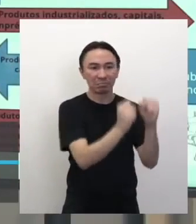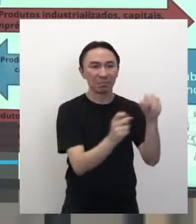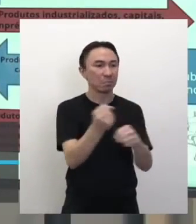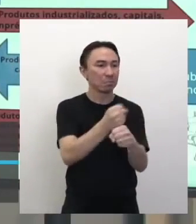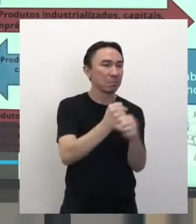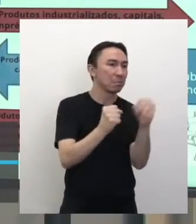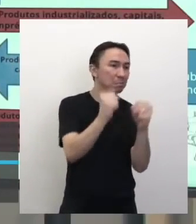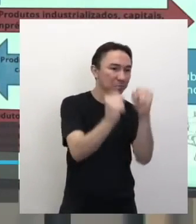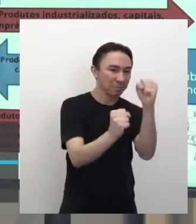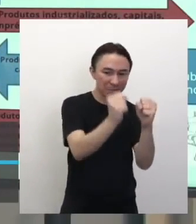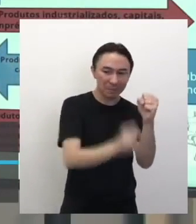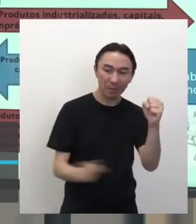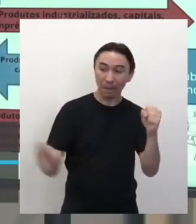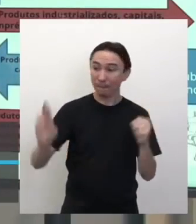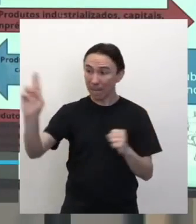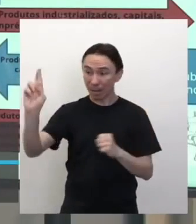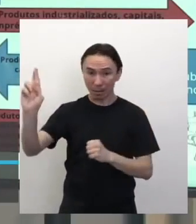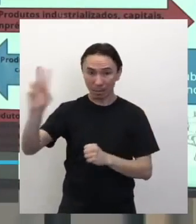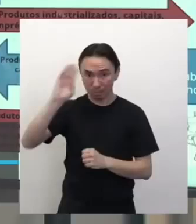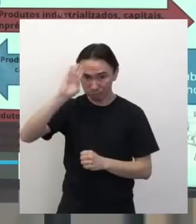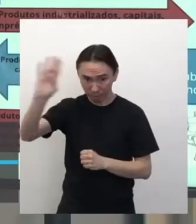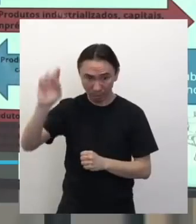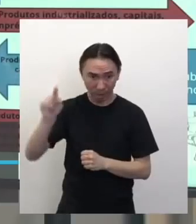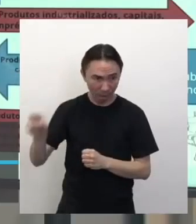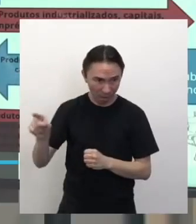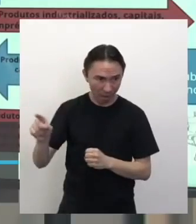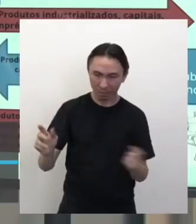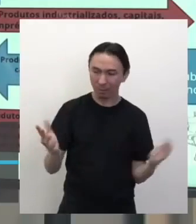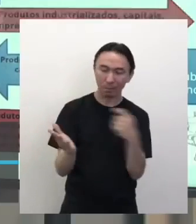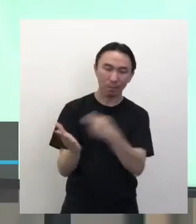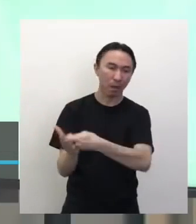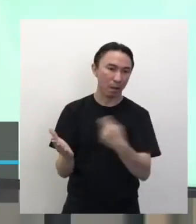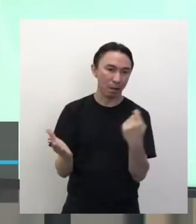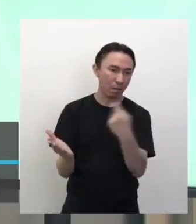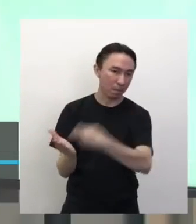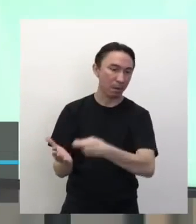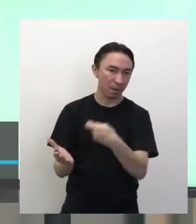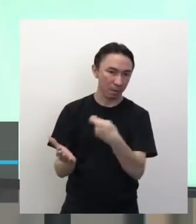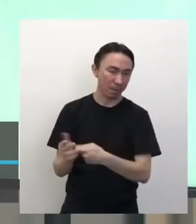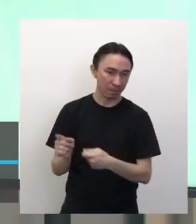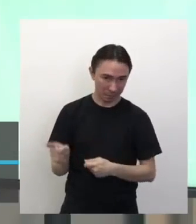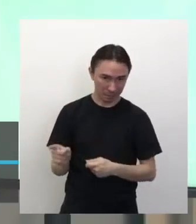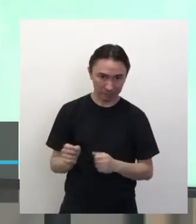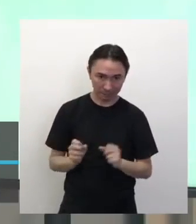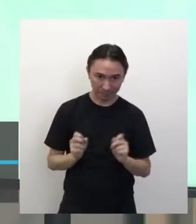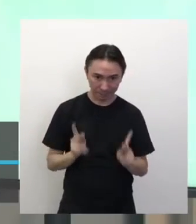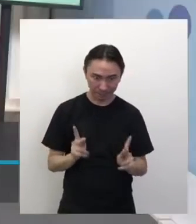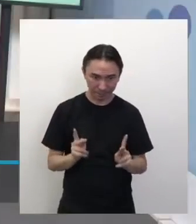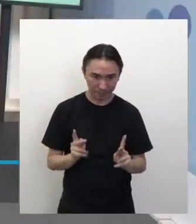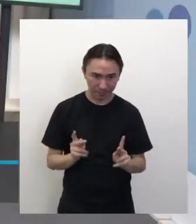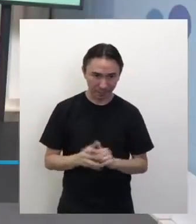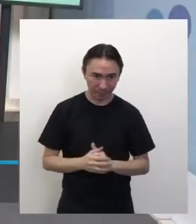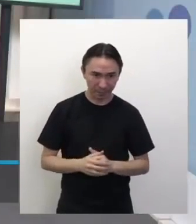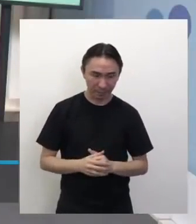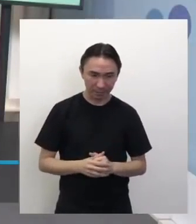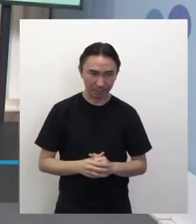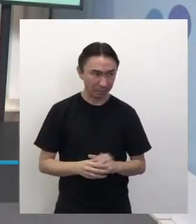braços produtivos, né, braços econômicos aí das suas matrizes. Certo, professor